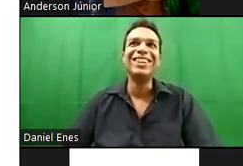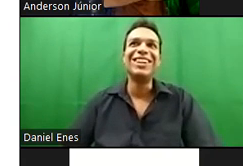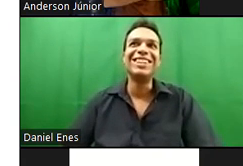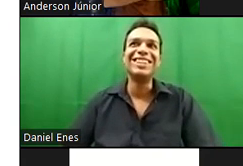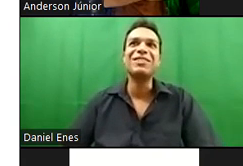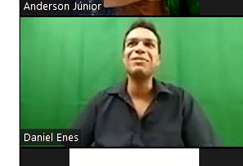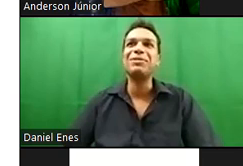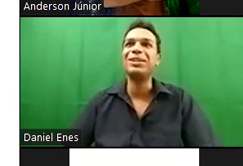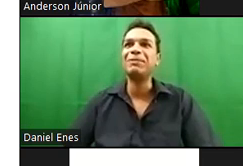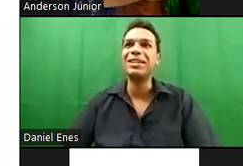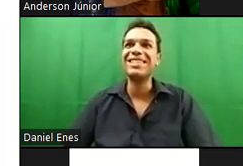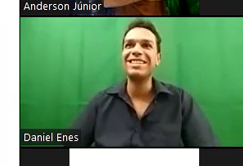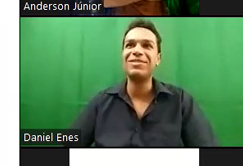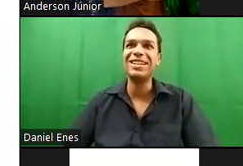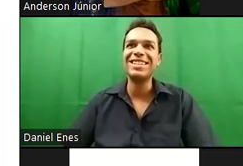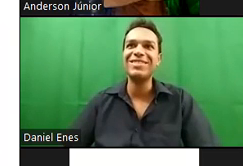Não, Anderson já foi.